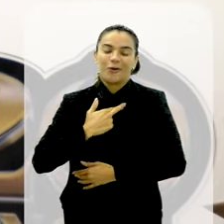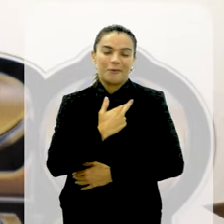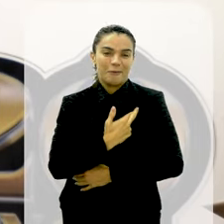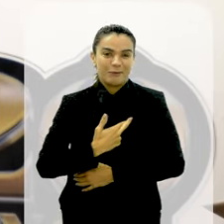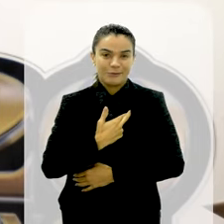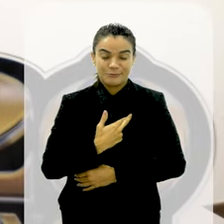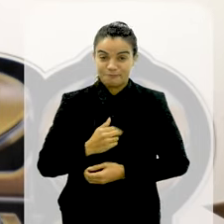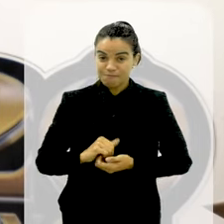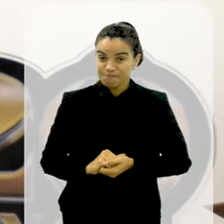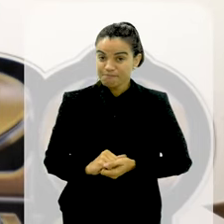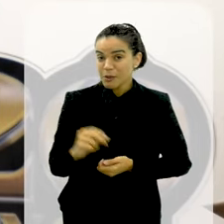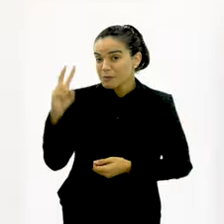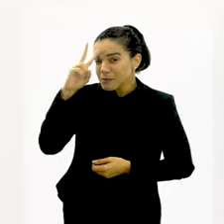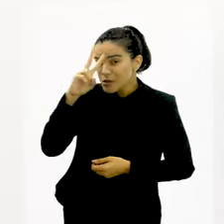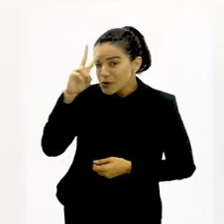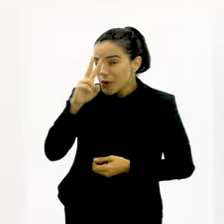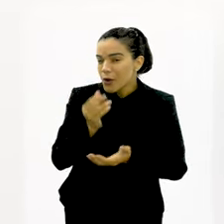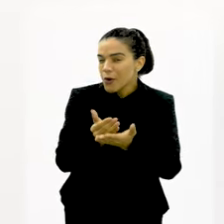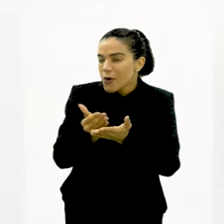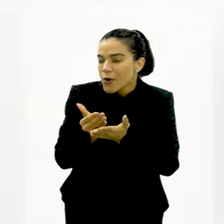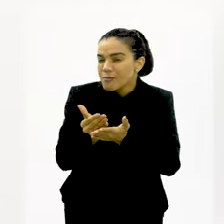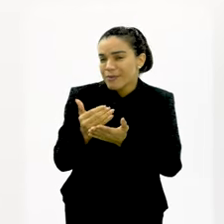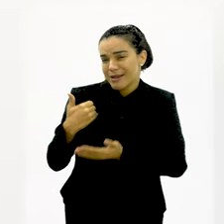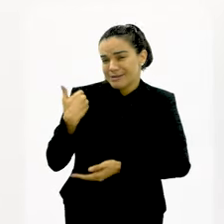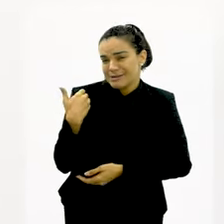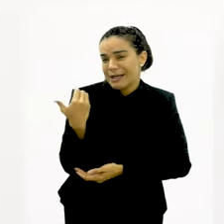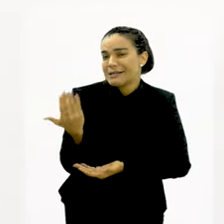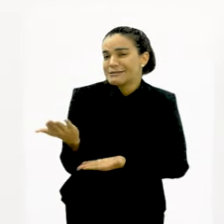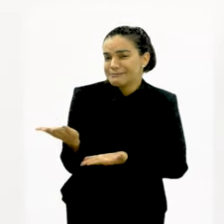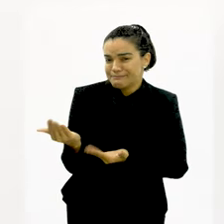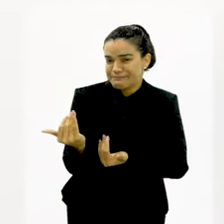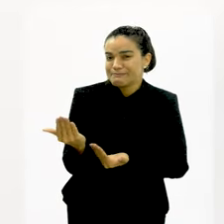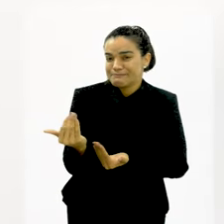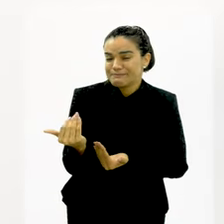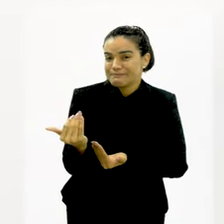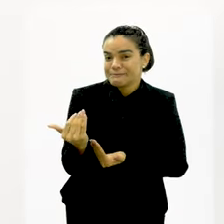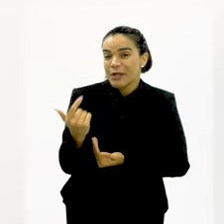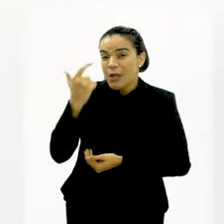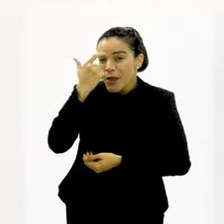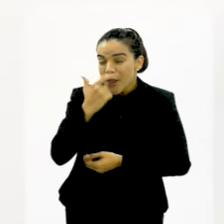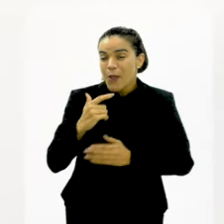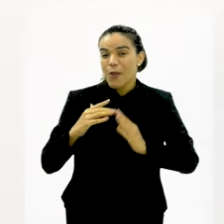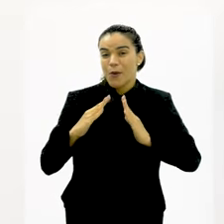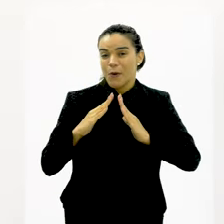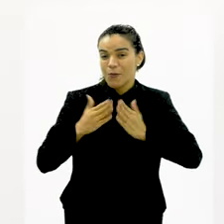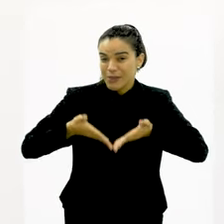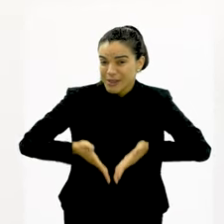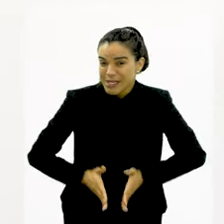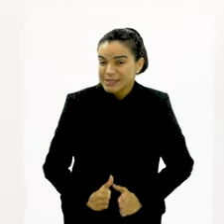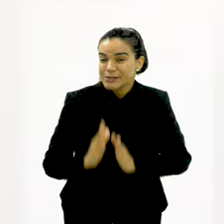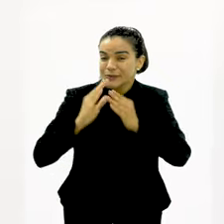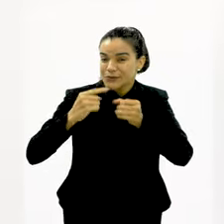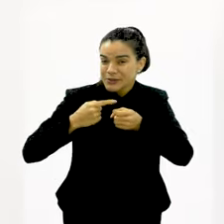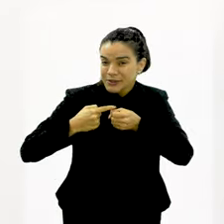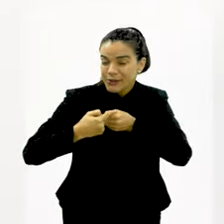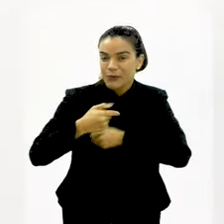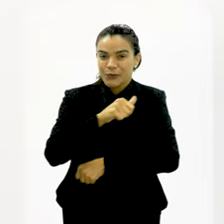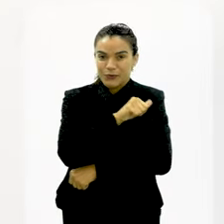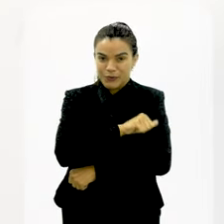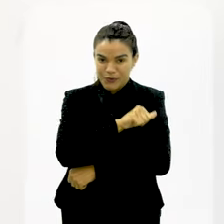paixão. Olha, a minha história com o Carnaval, ela começa muito cedo. Eu sou do interior do estado do Rio de